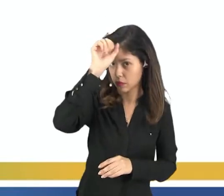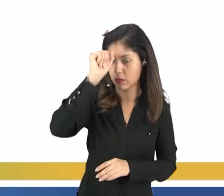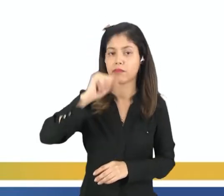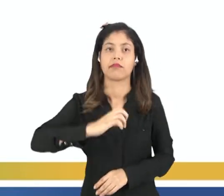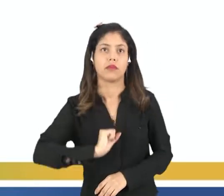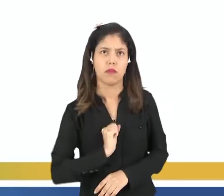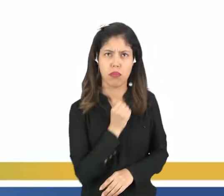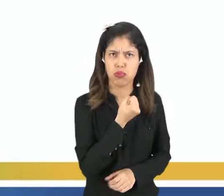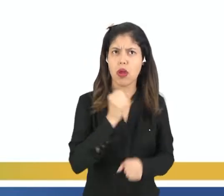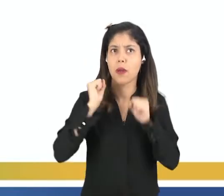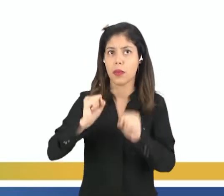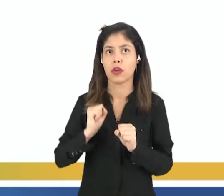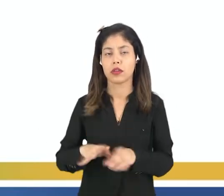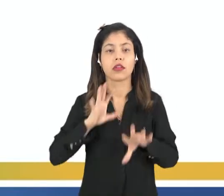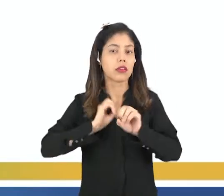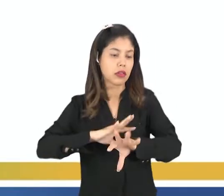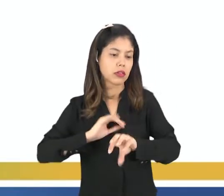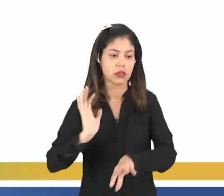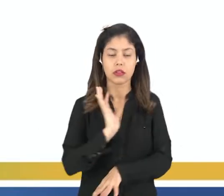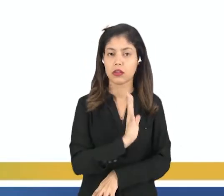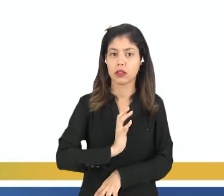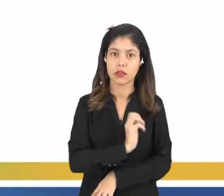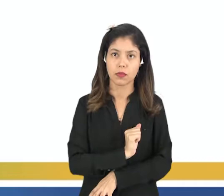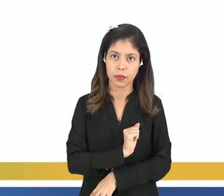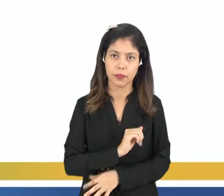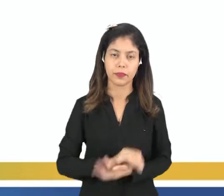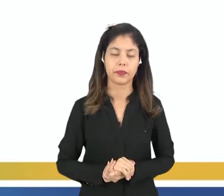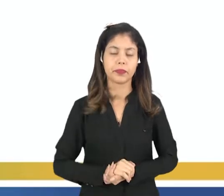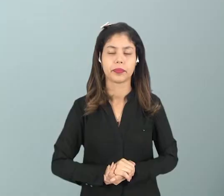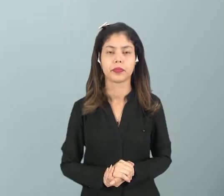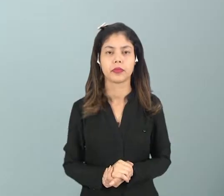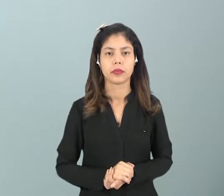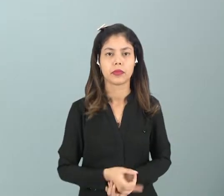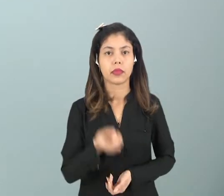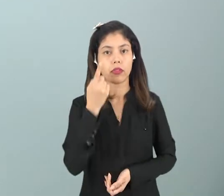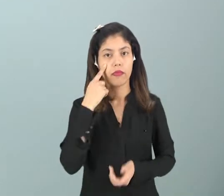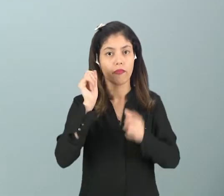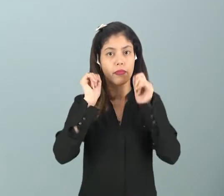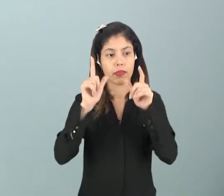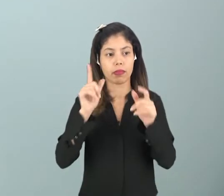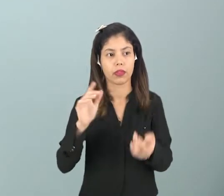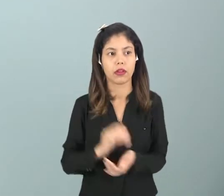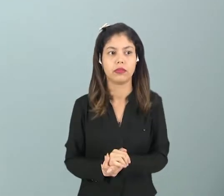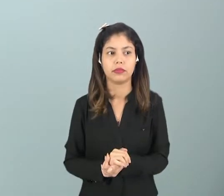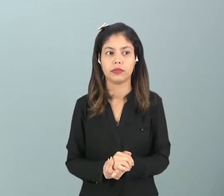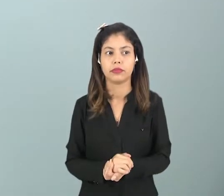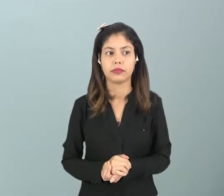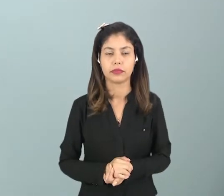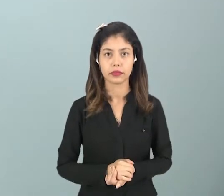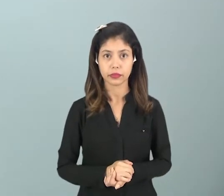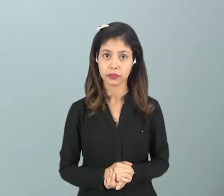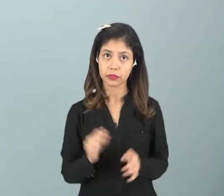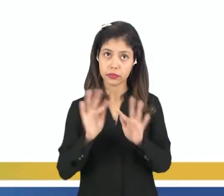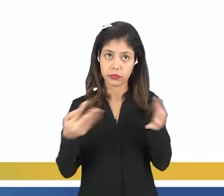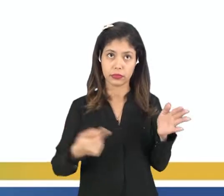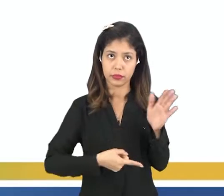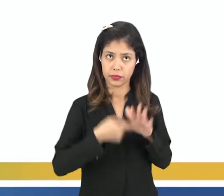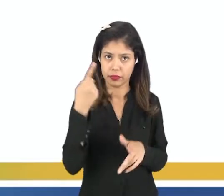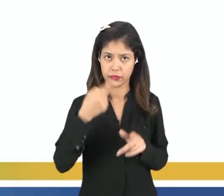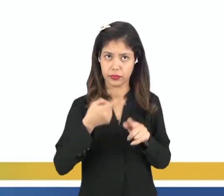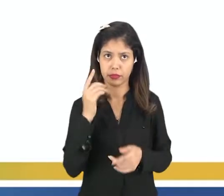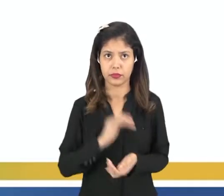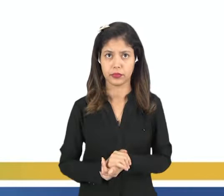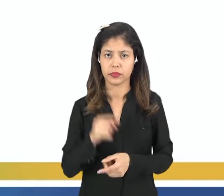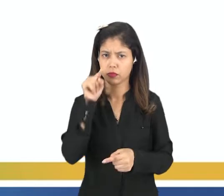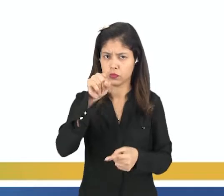a odiar, podem ser ensinadas a amar. Tá? Então a gente vai prestar atenção nessa frase. Primeira pergunta.